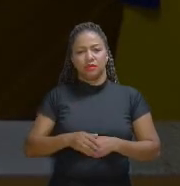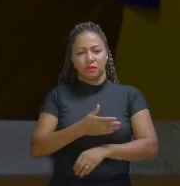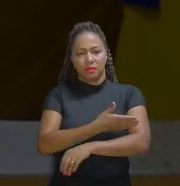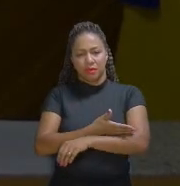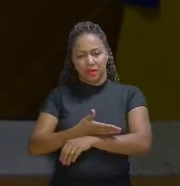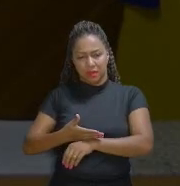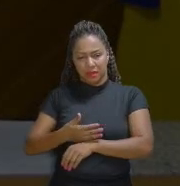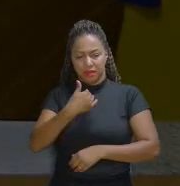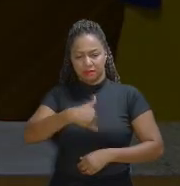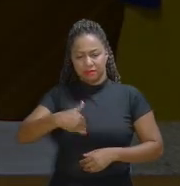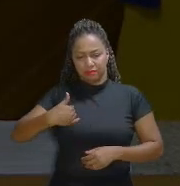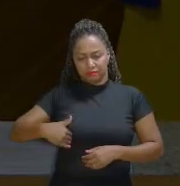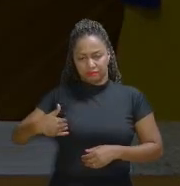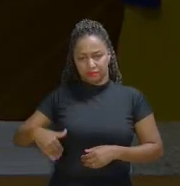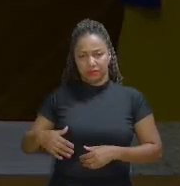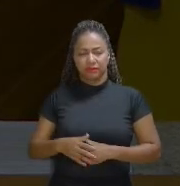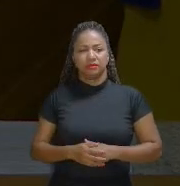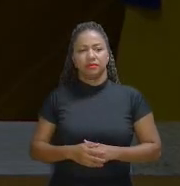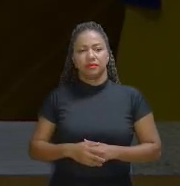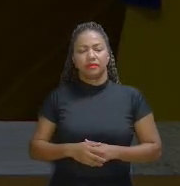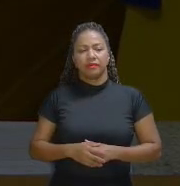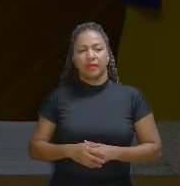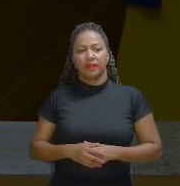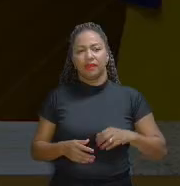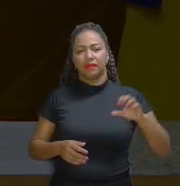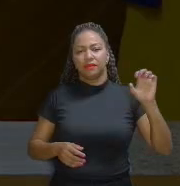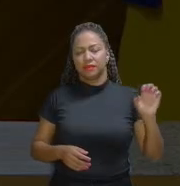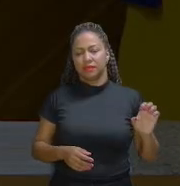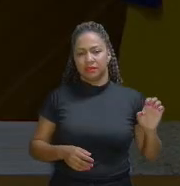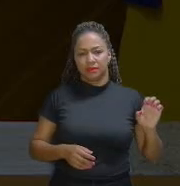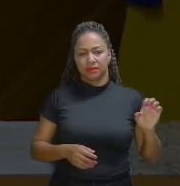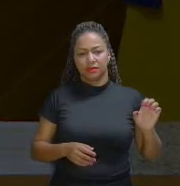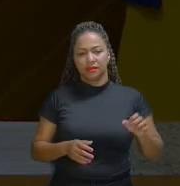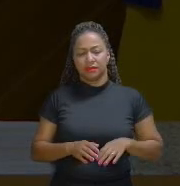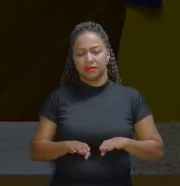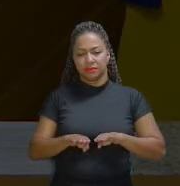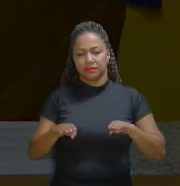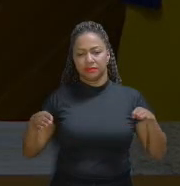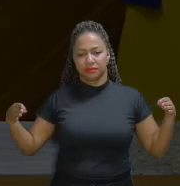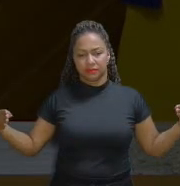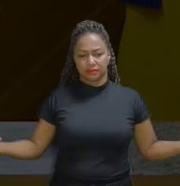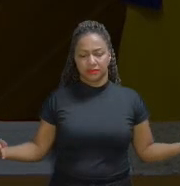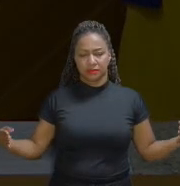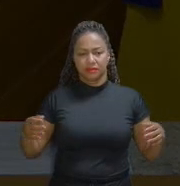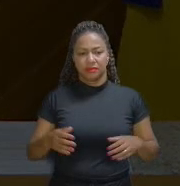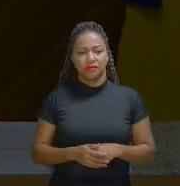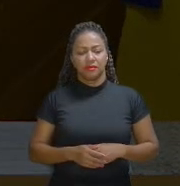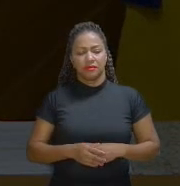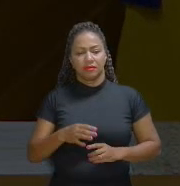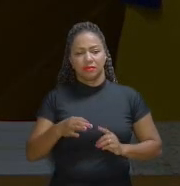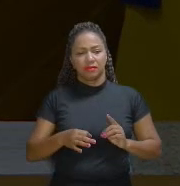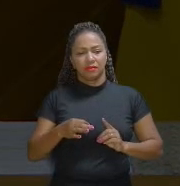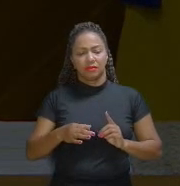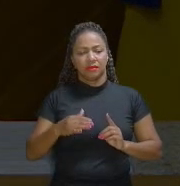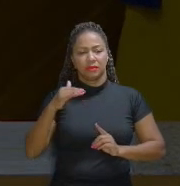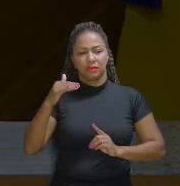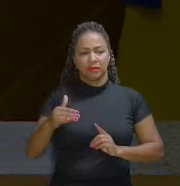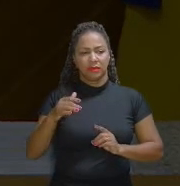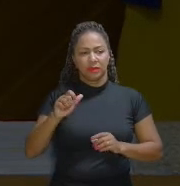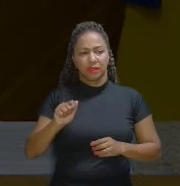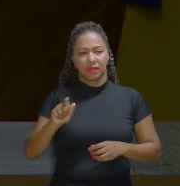brancas, e à minha esquerda, na bancada, estão pela ordem o desembargador Agostinho